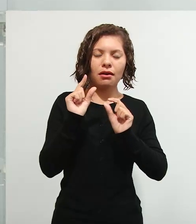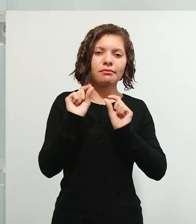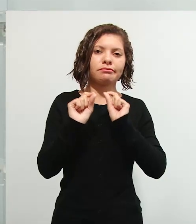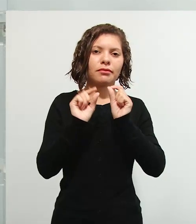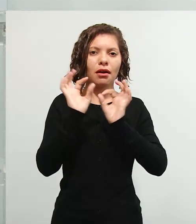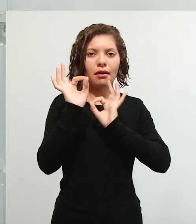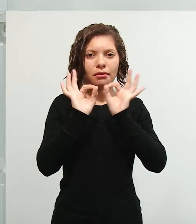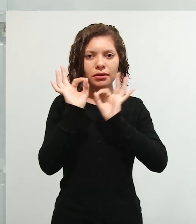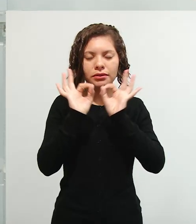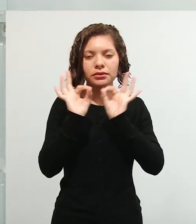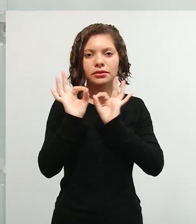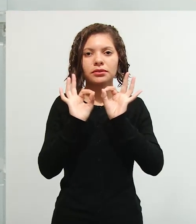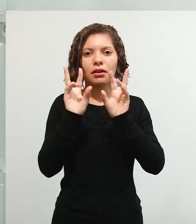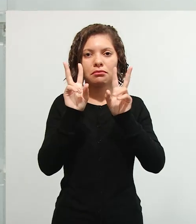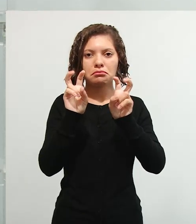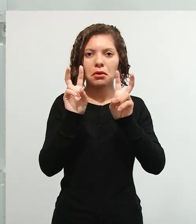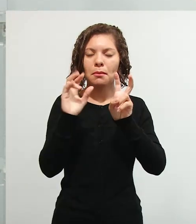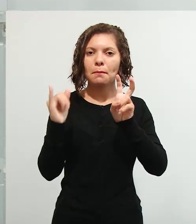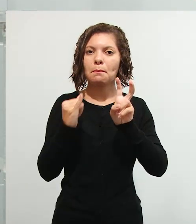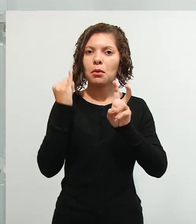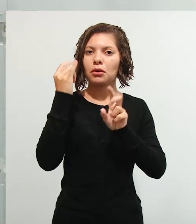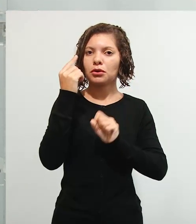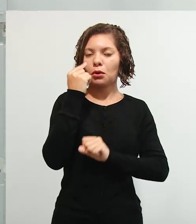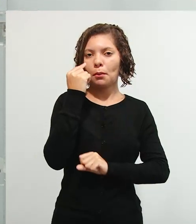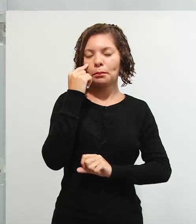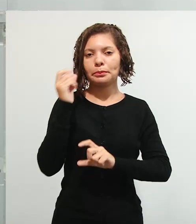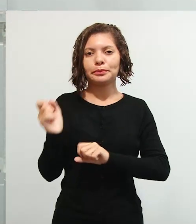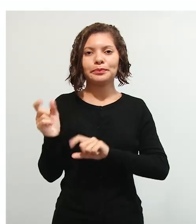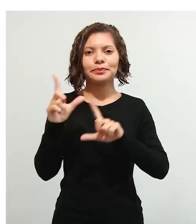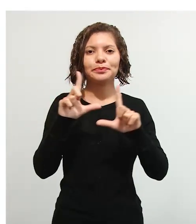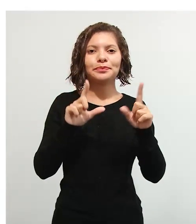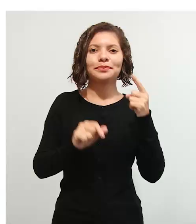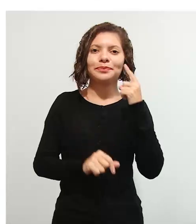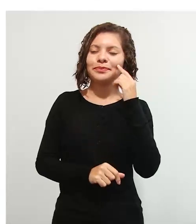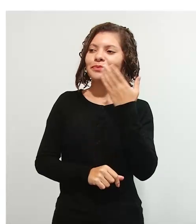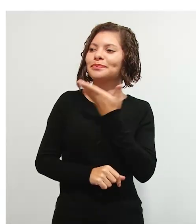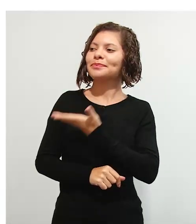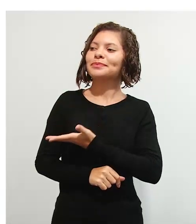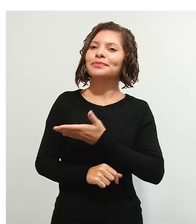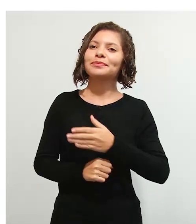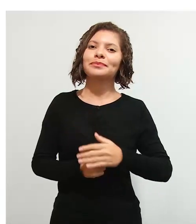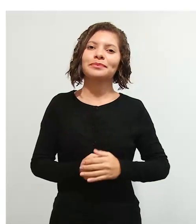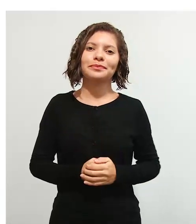que devem acompanhar o nosso raciocínio. Vejamos aqui então, né?